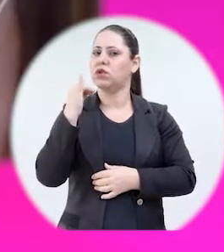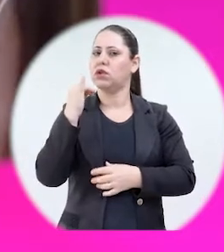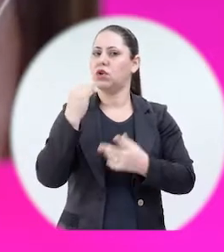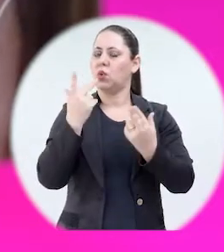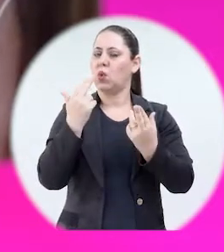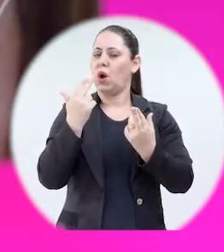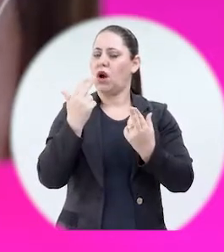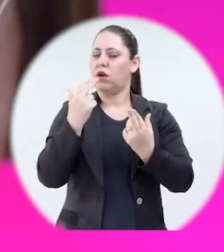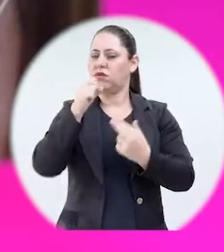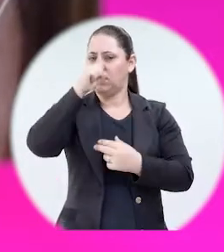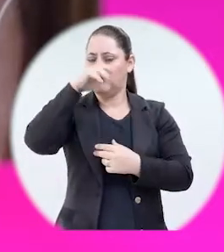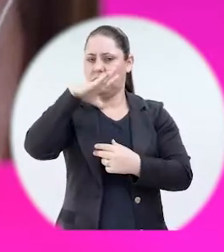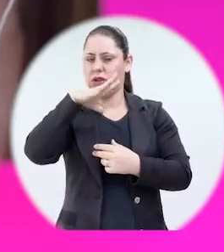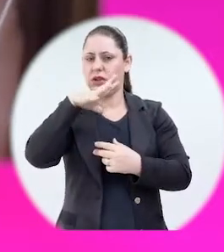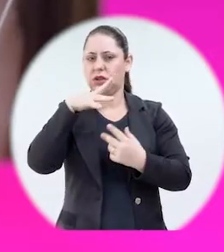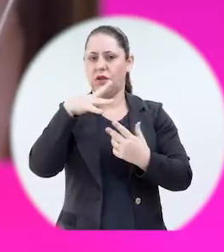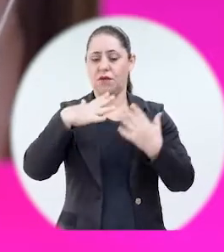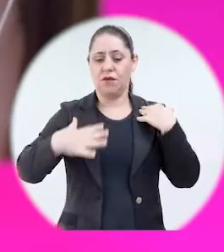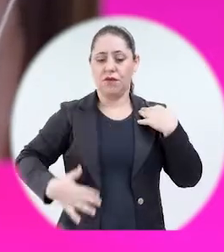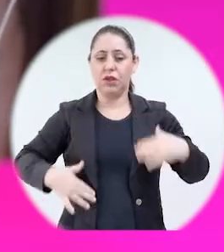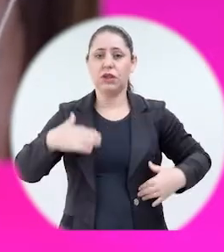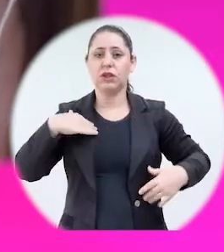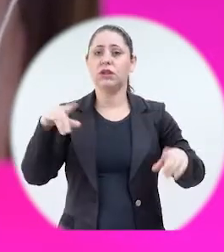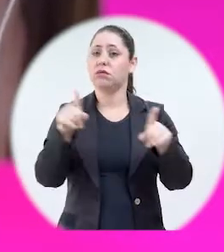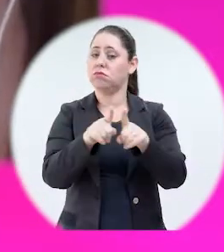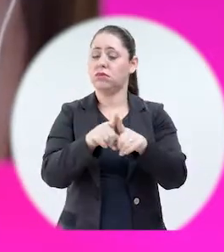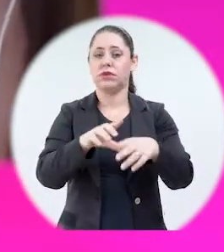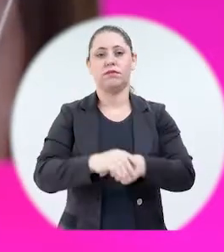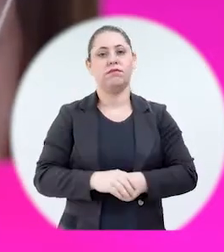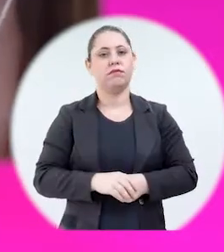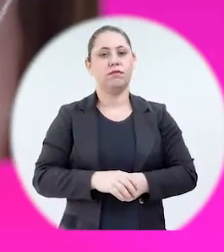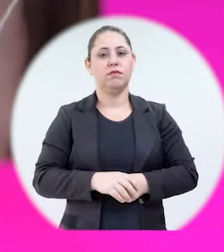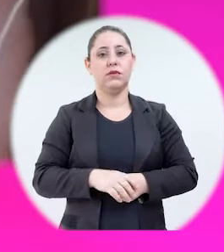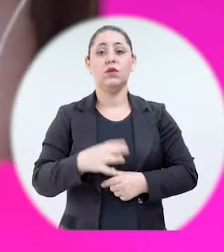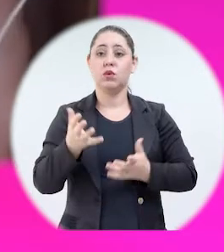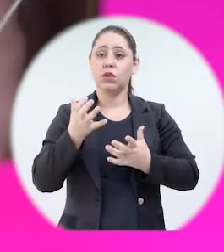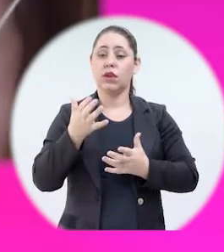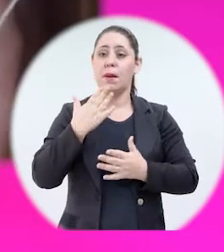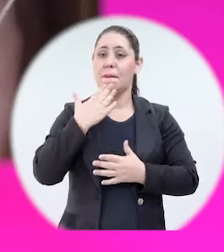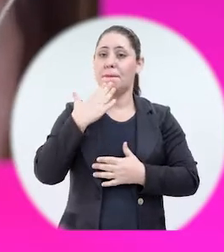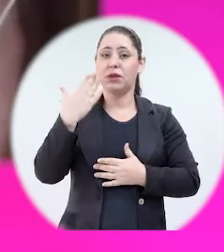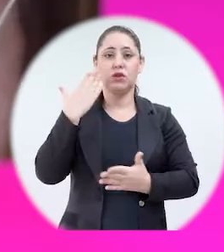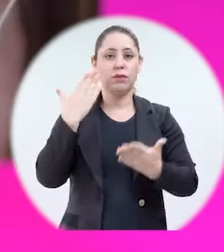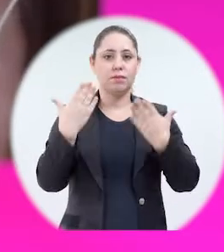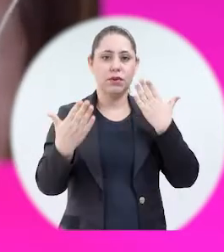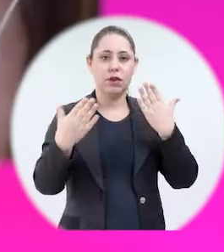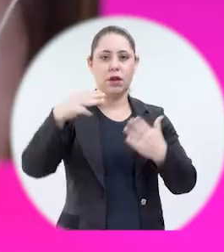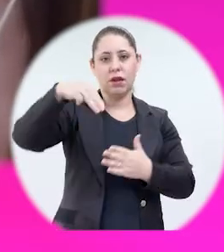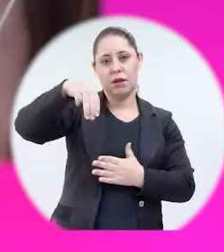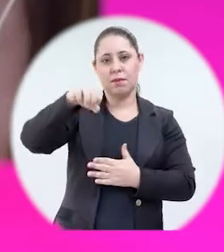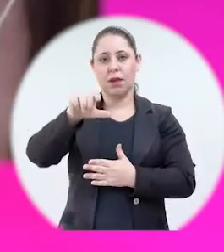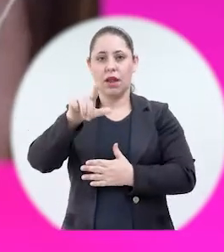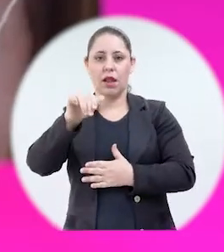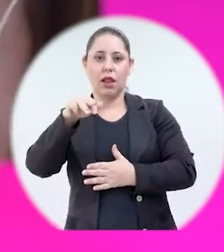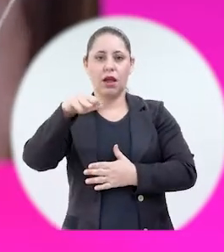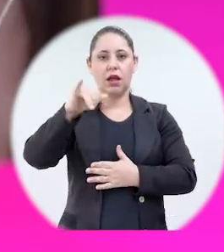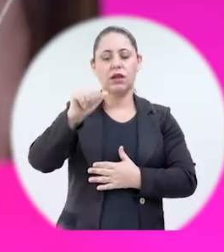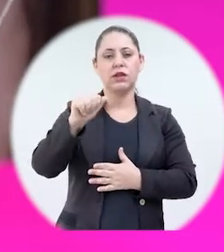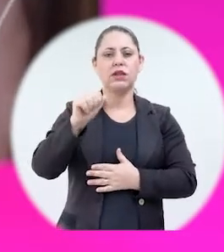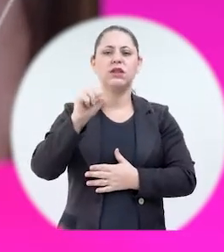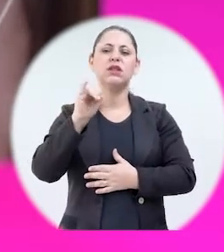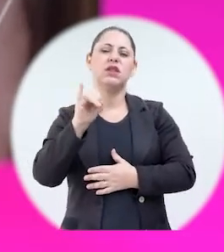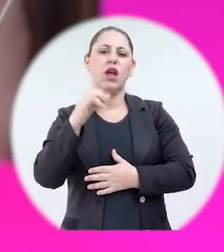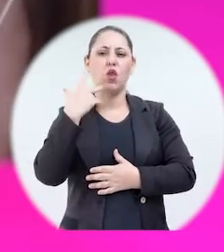significativas quanto a violência física, esses dois tipos de violência. E eu até gostaria de pedir para a psicóloga Melânia